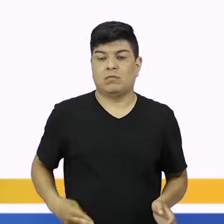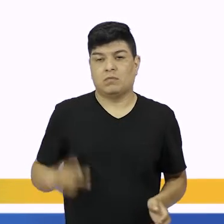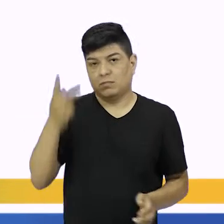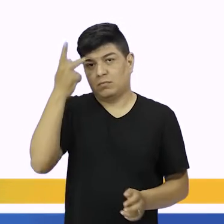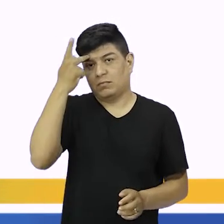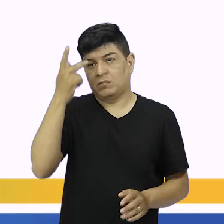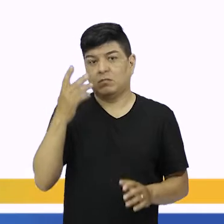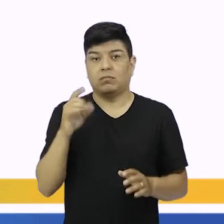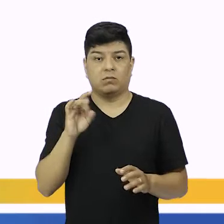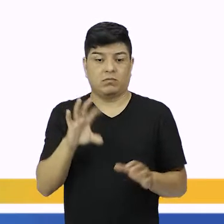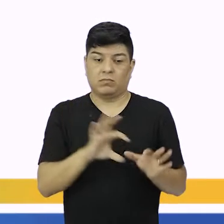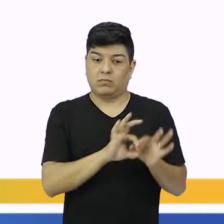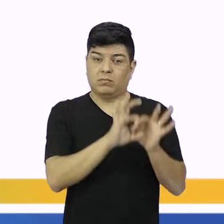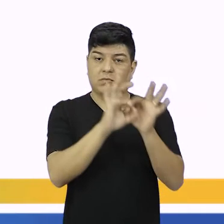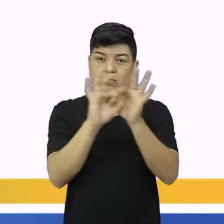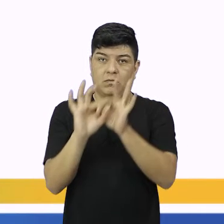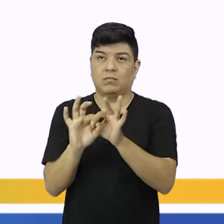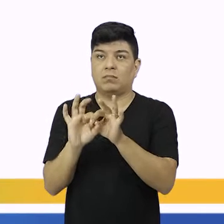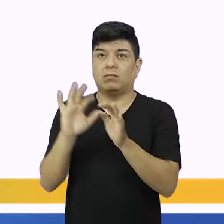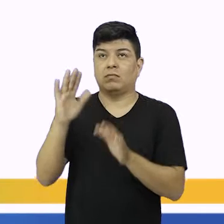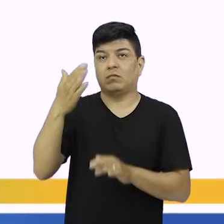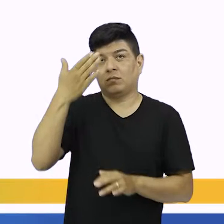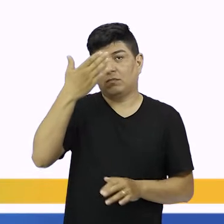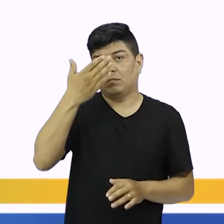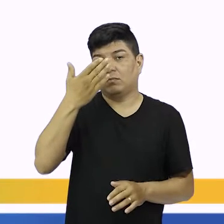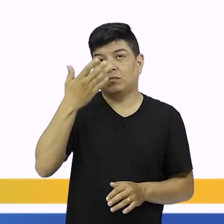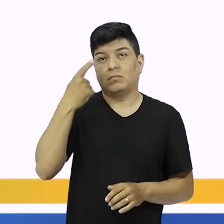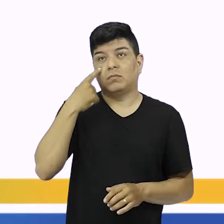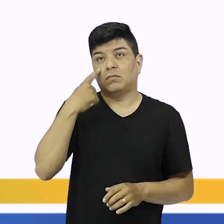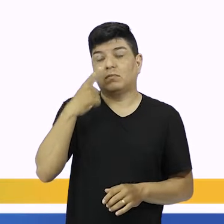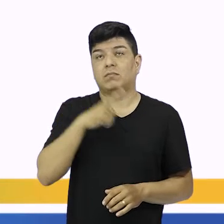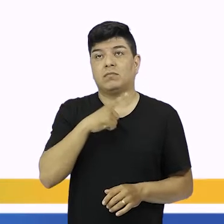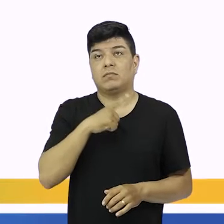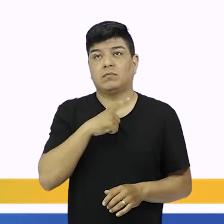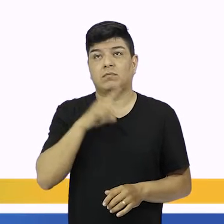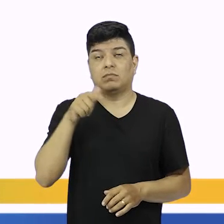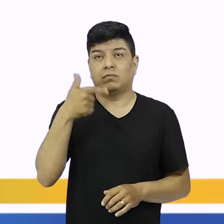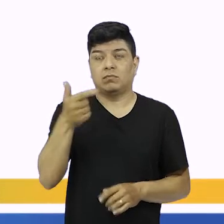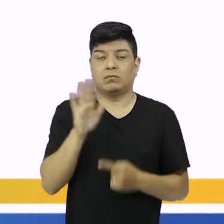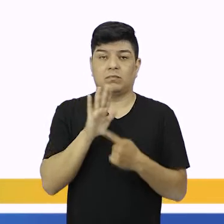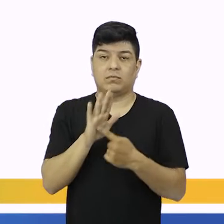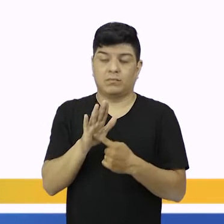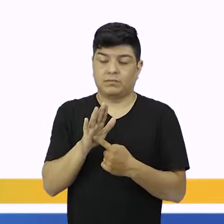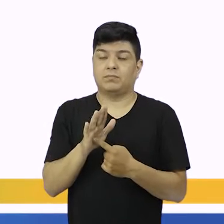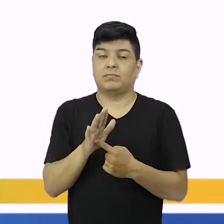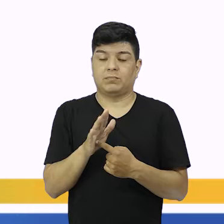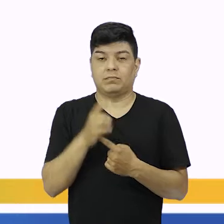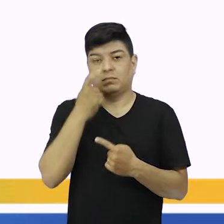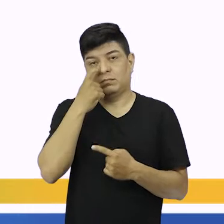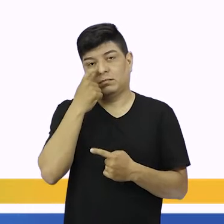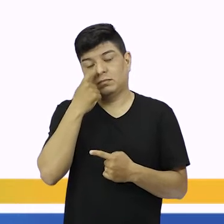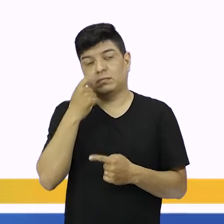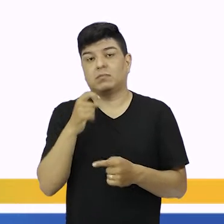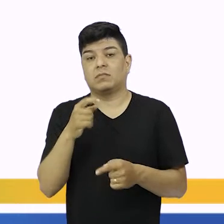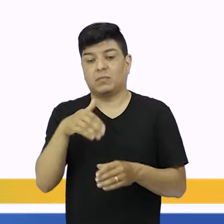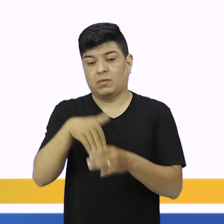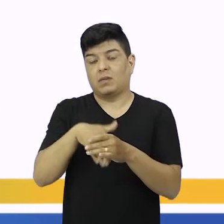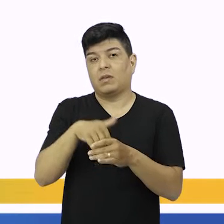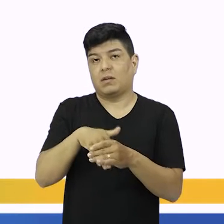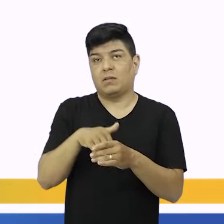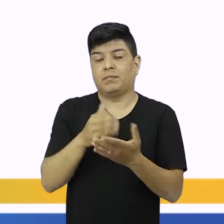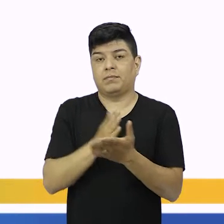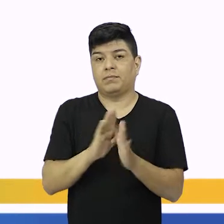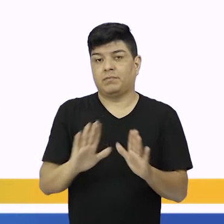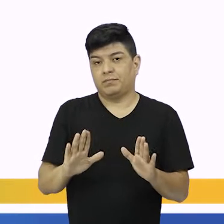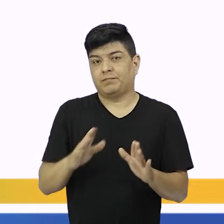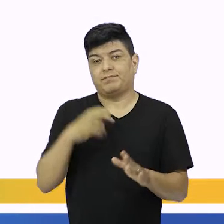só para fazer essa contextualização. E lá em cima também a gente tem, né, outra representação que mostra esse voto aí do cabresto, tá? Para acabar